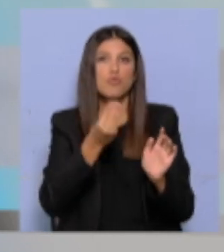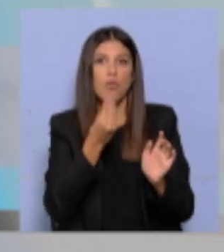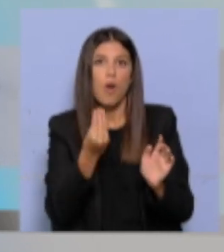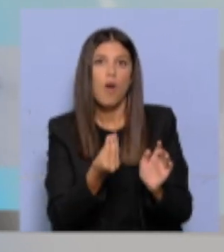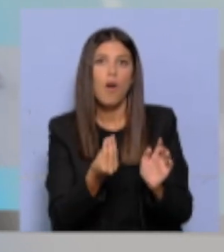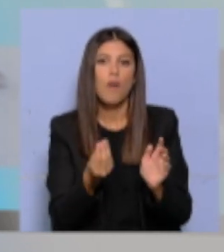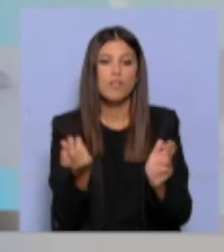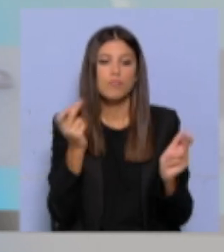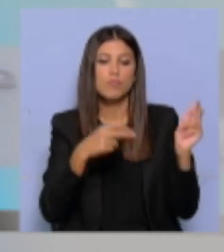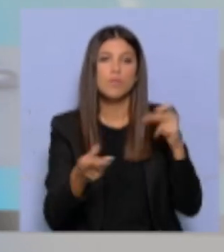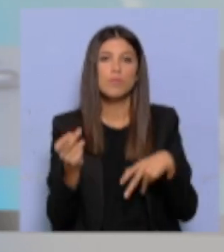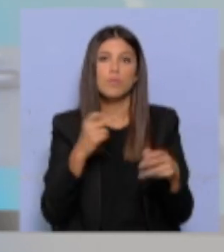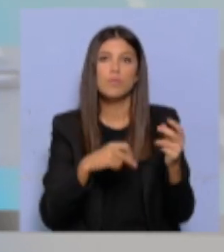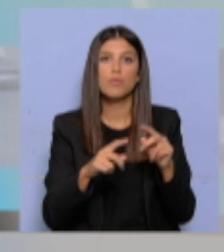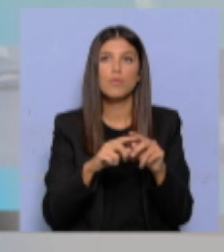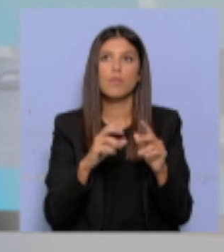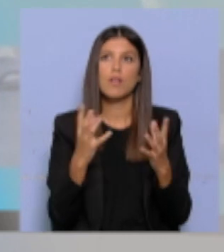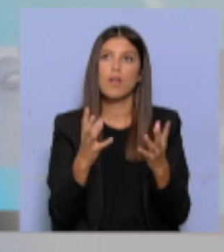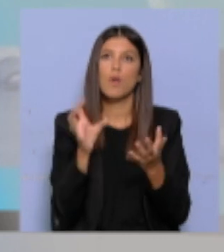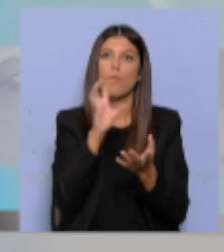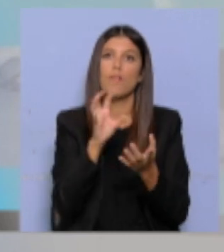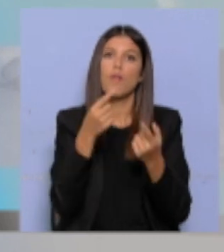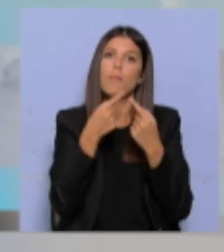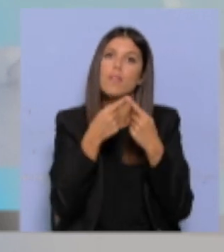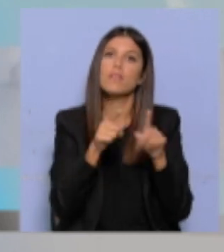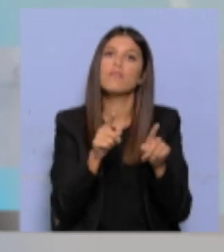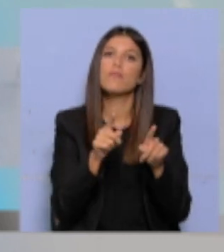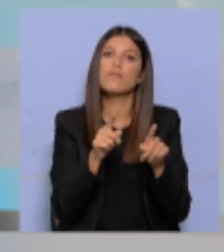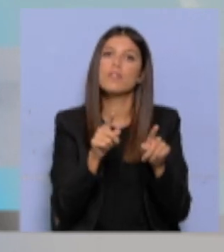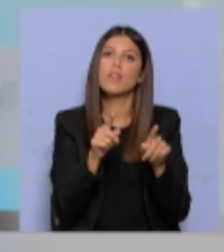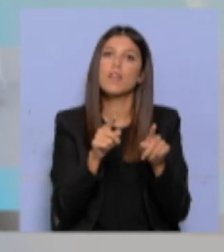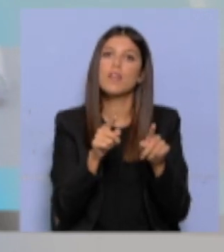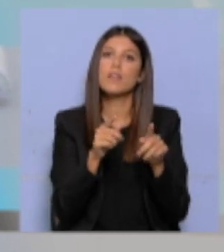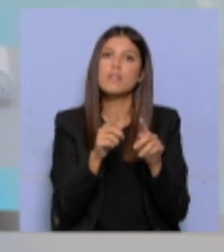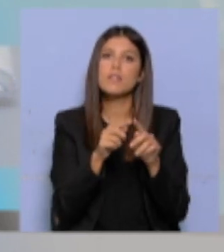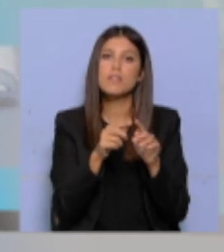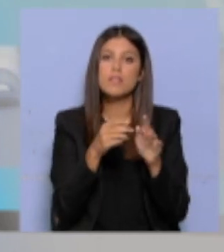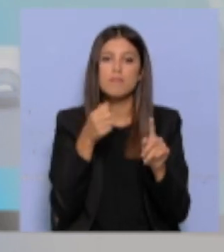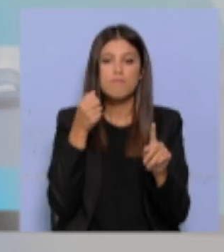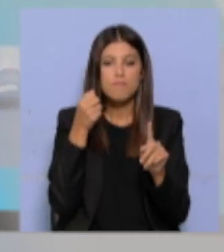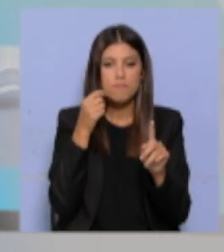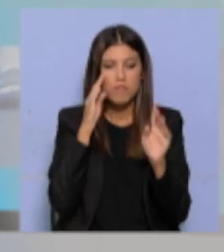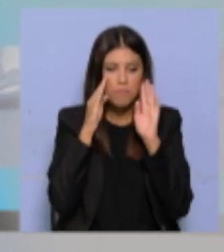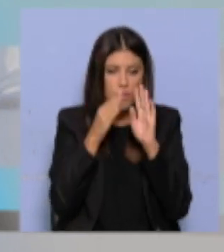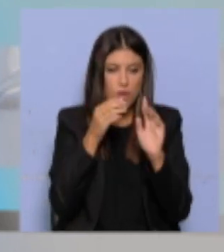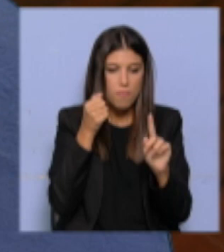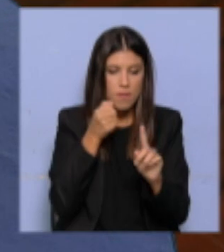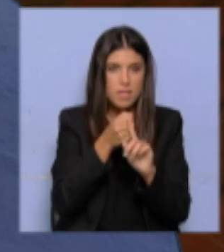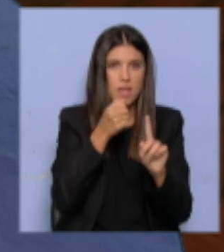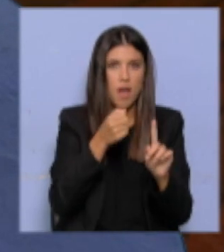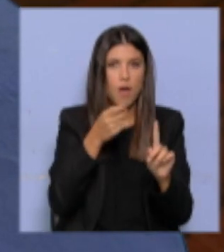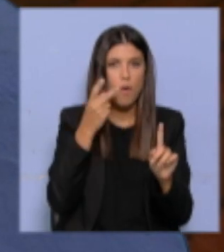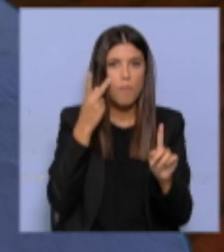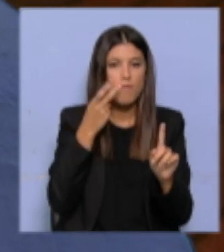bocadinho diferentes de uma vocação religiosa, missionária para toda a vida, ou ainda